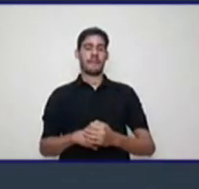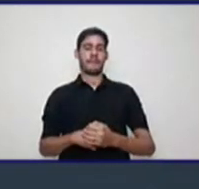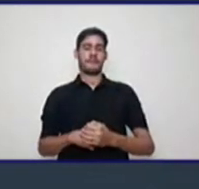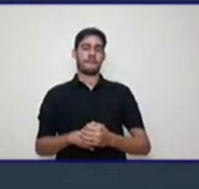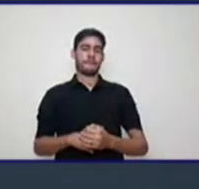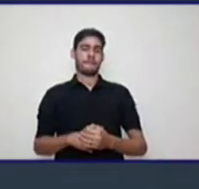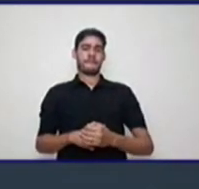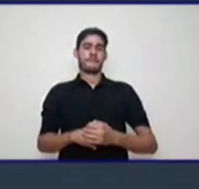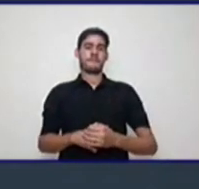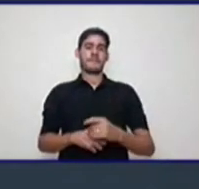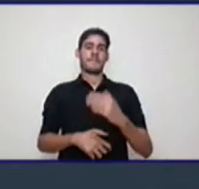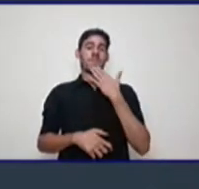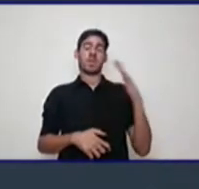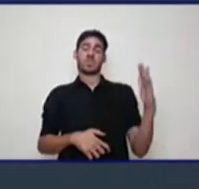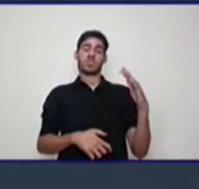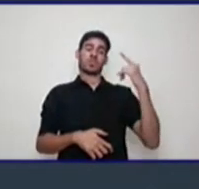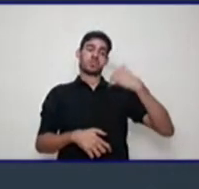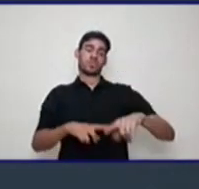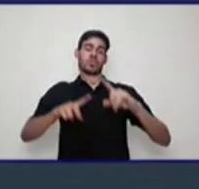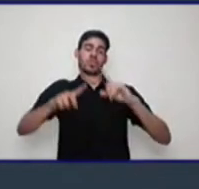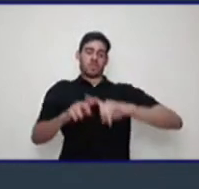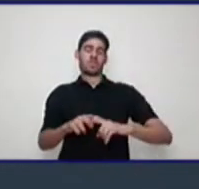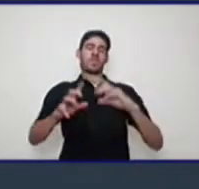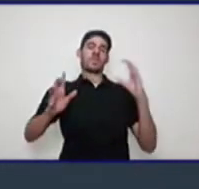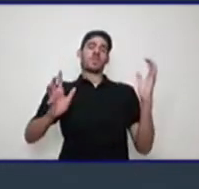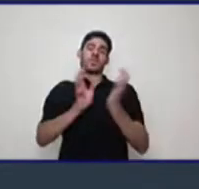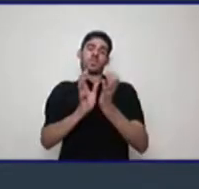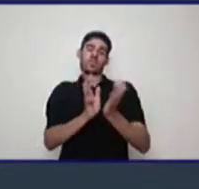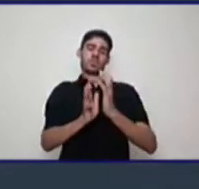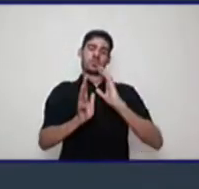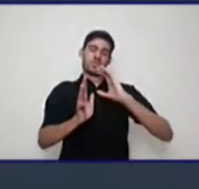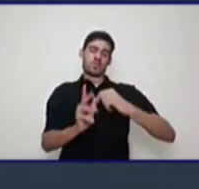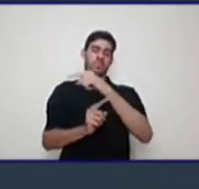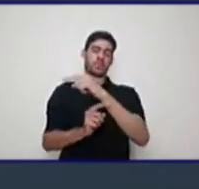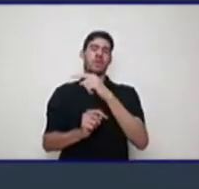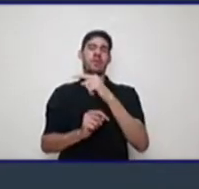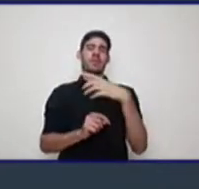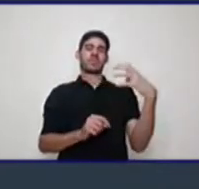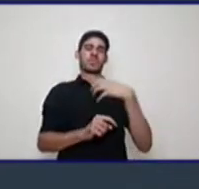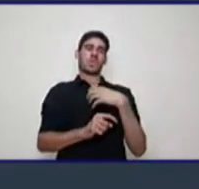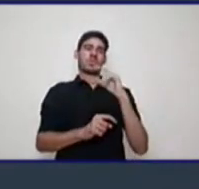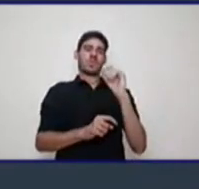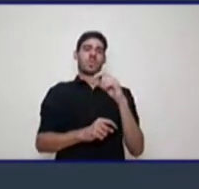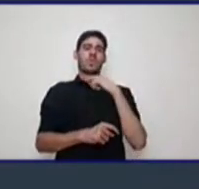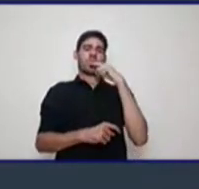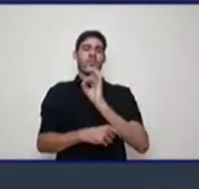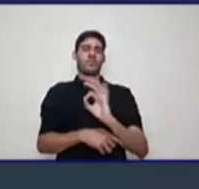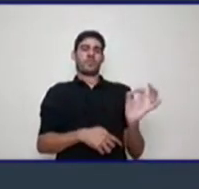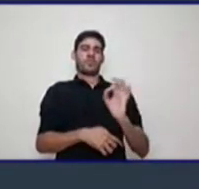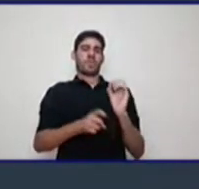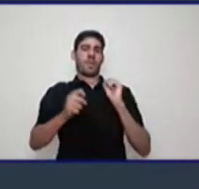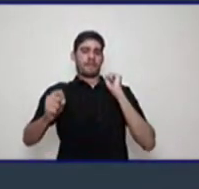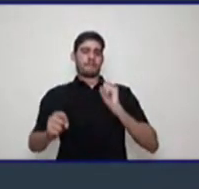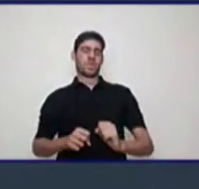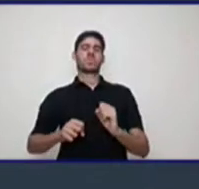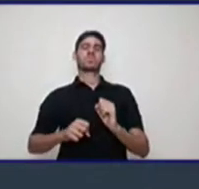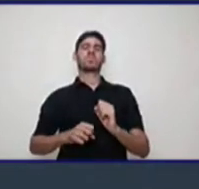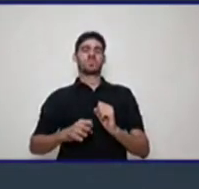é candidato à reeleição da chefia do Executivo, circunstância que, sem dúvida, potencializa